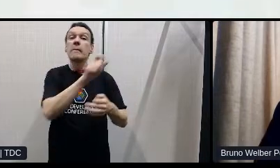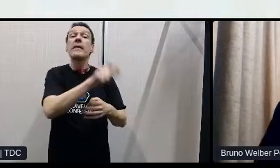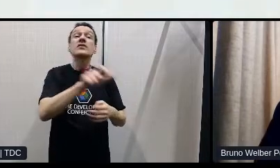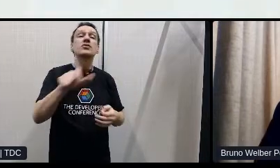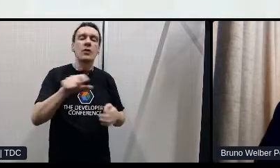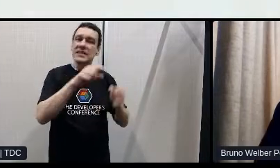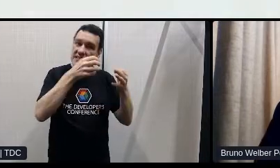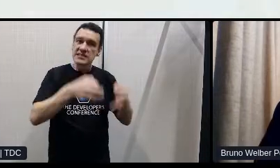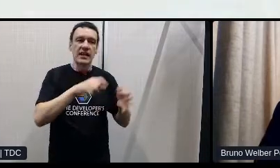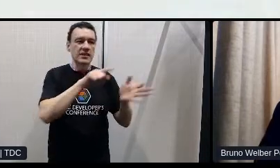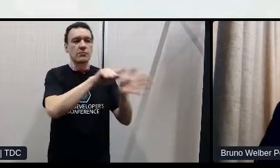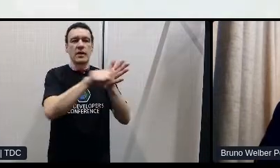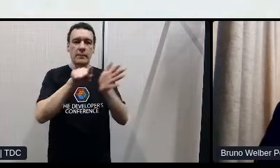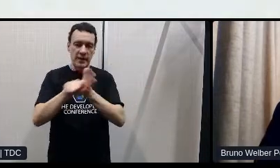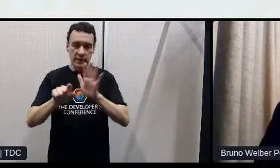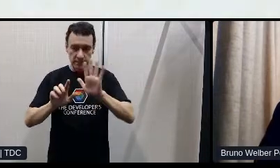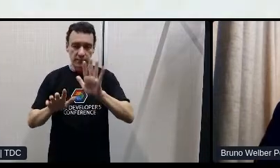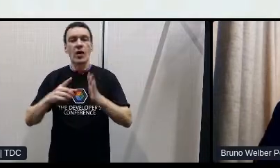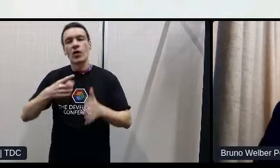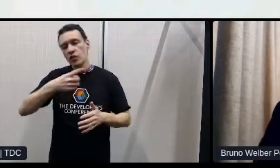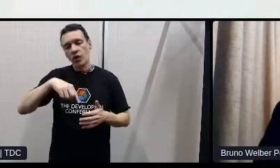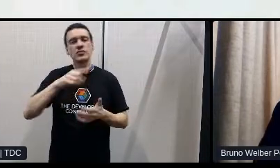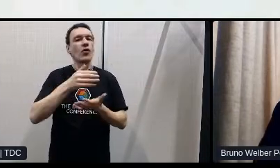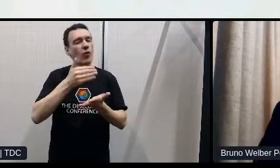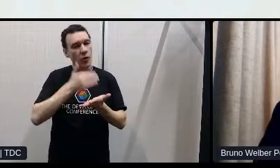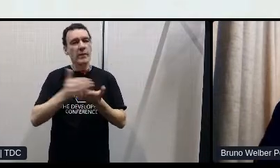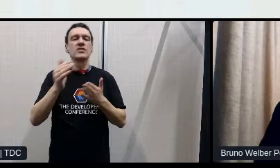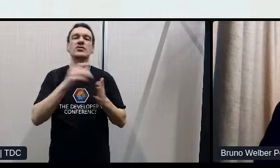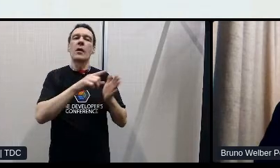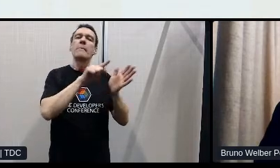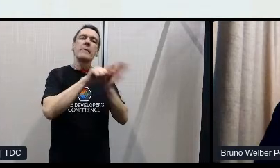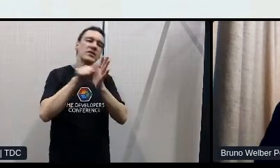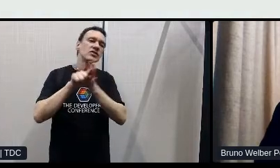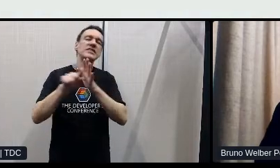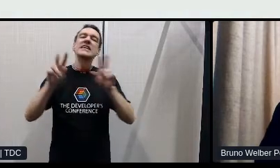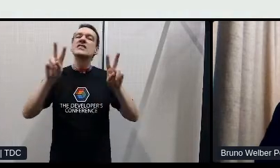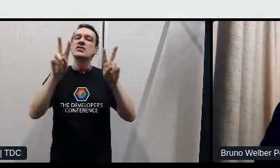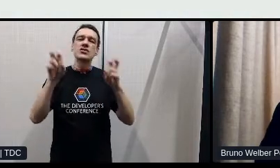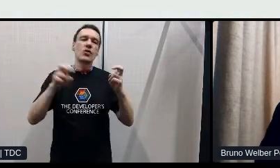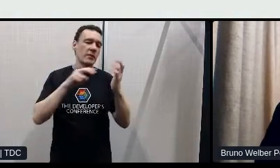E aí nasceu a nossa Pesquisa Nacional de Usuários de Leitor de Tela.